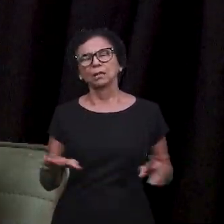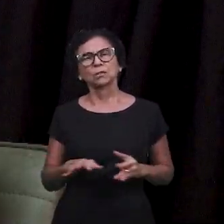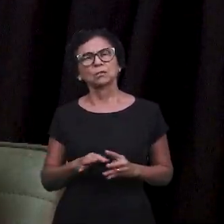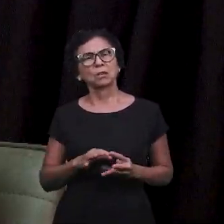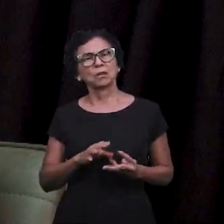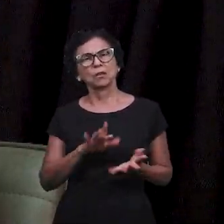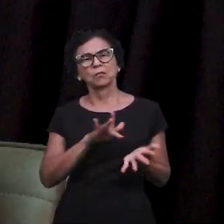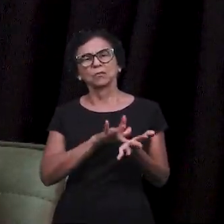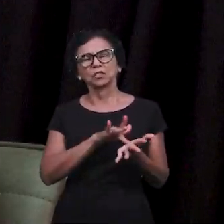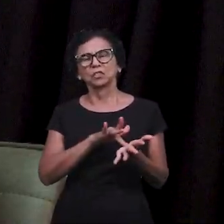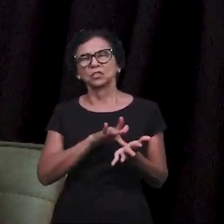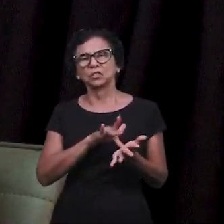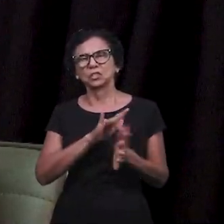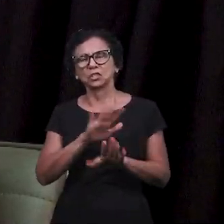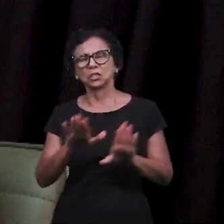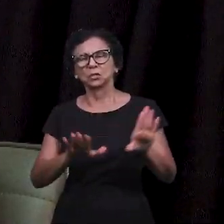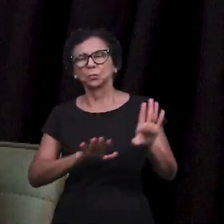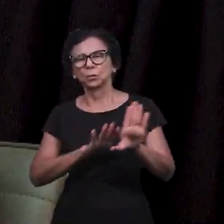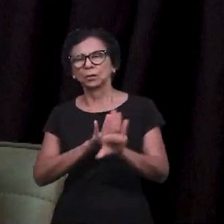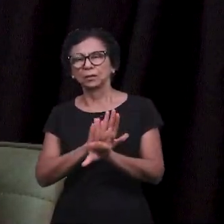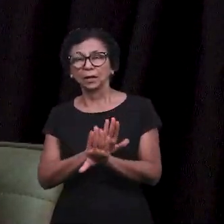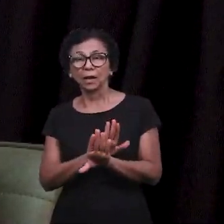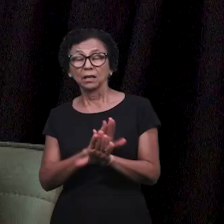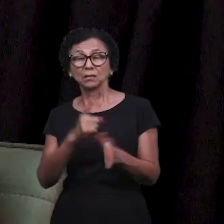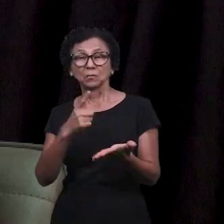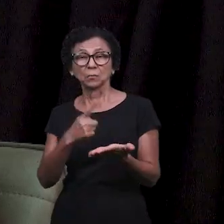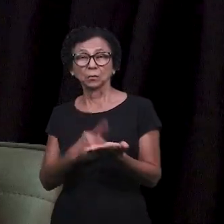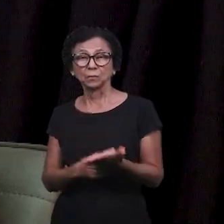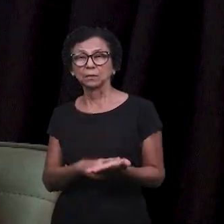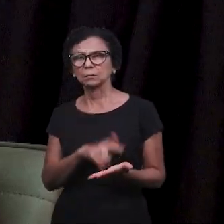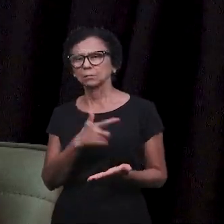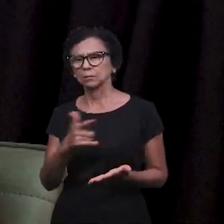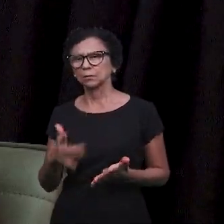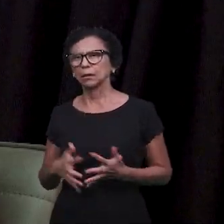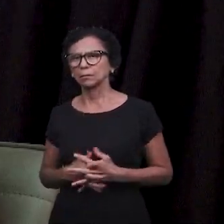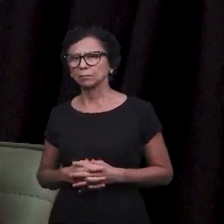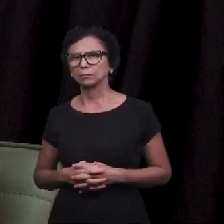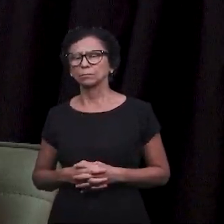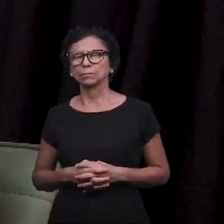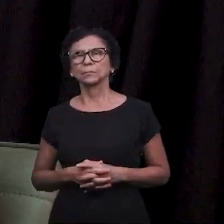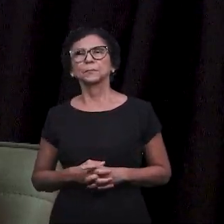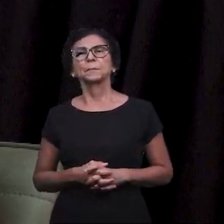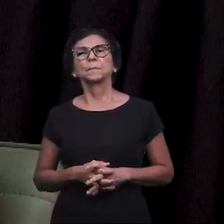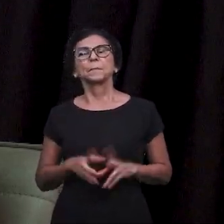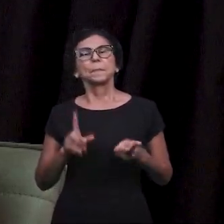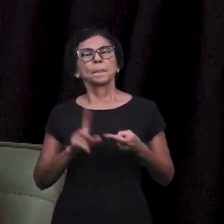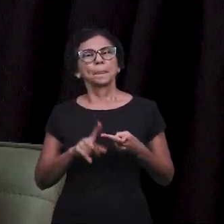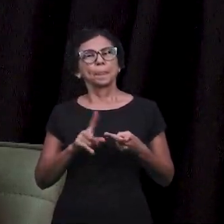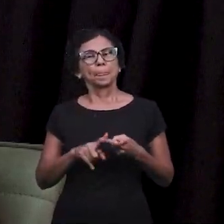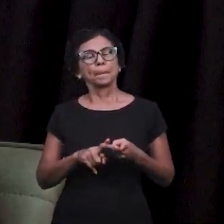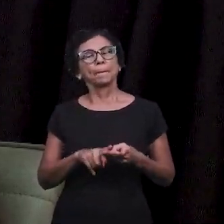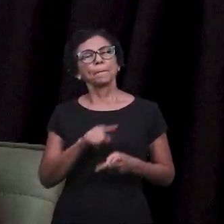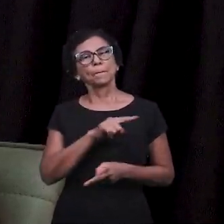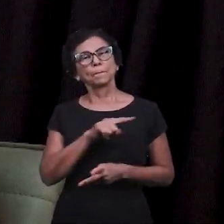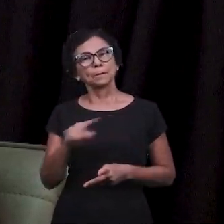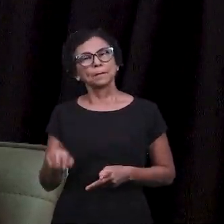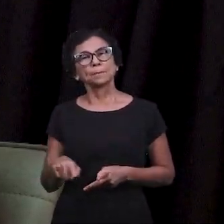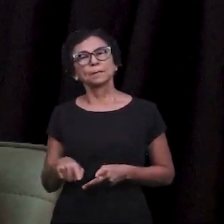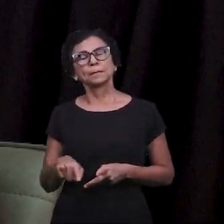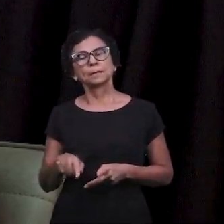de compliance. Esteja comprometido. Outro conselho que eu poderia dar é: tenha profissionais qualificados ao seu